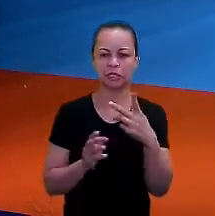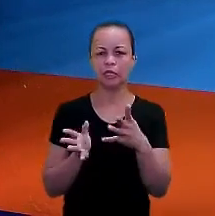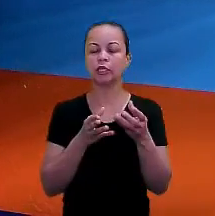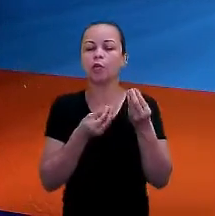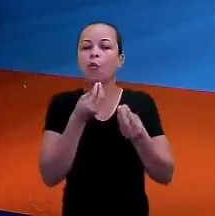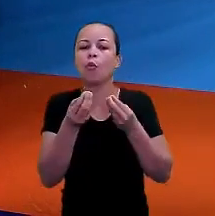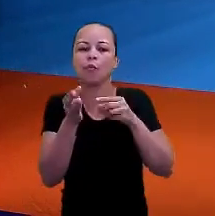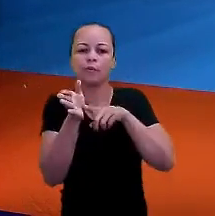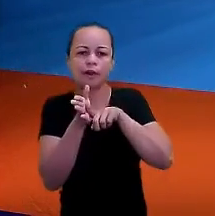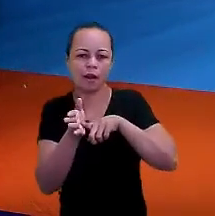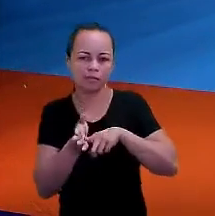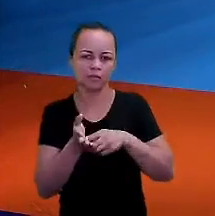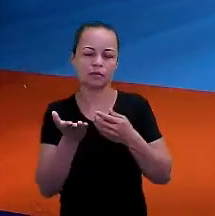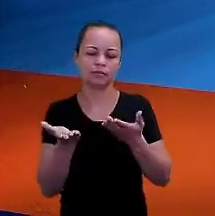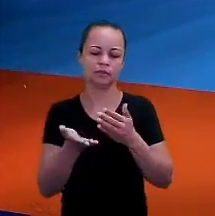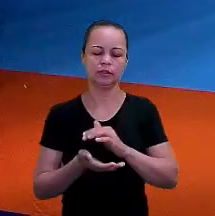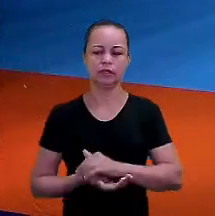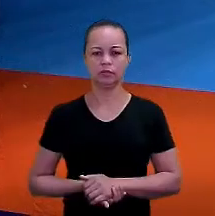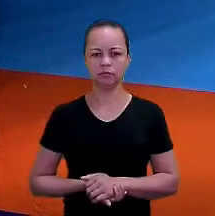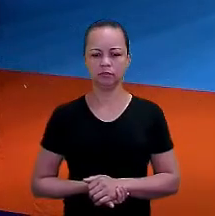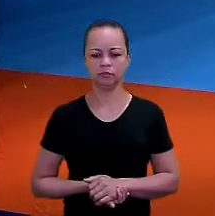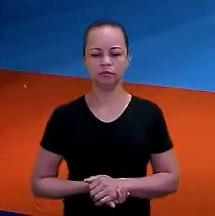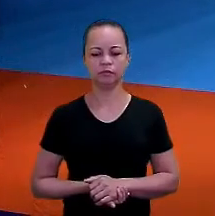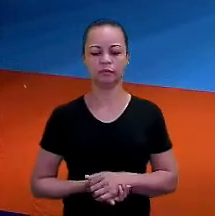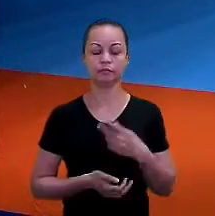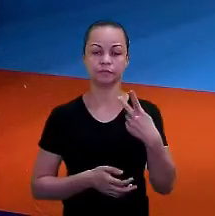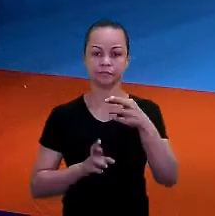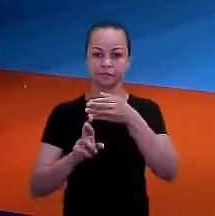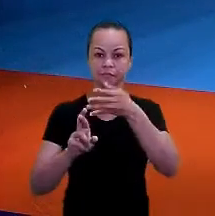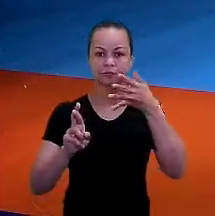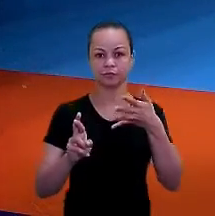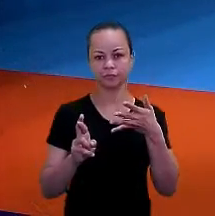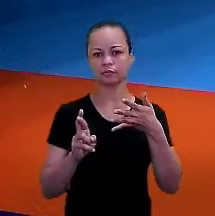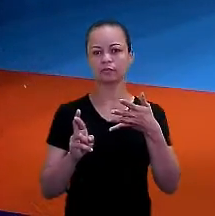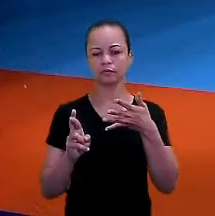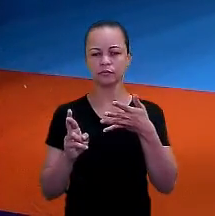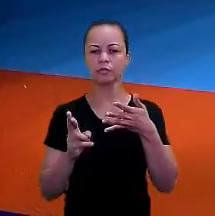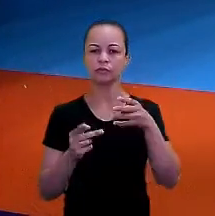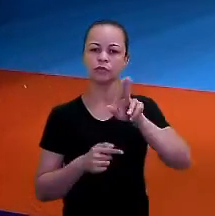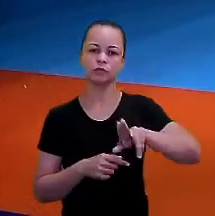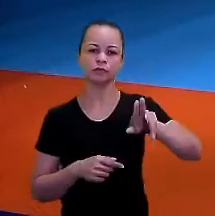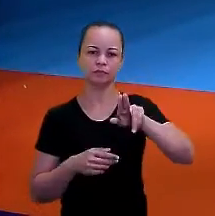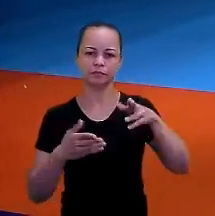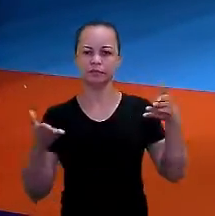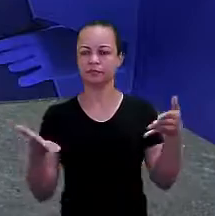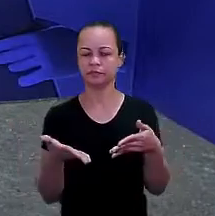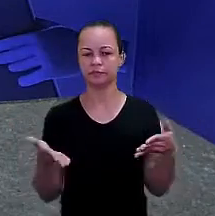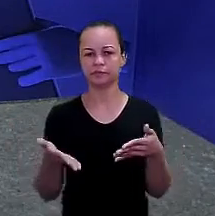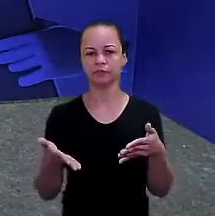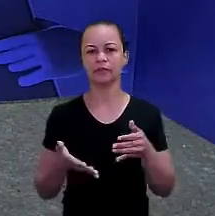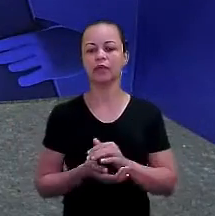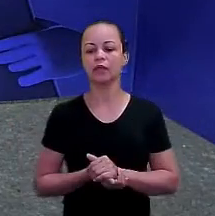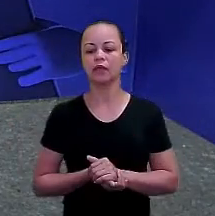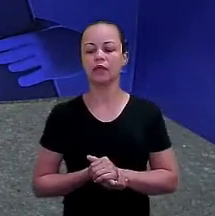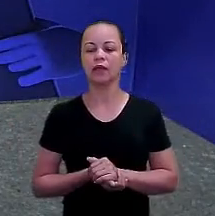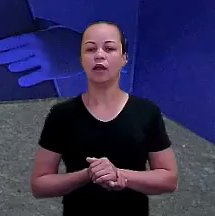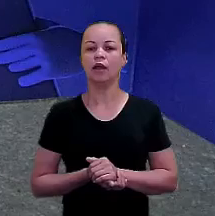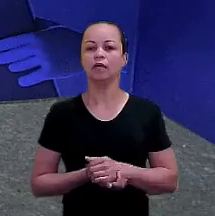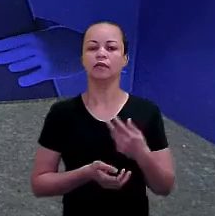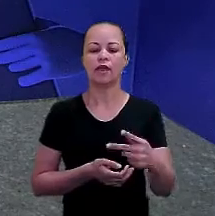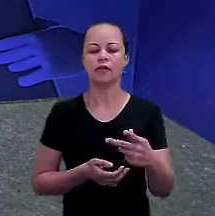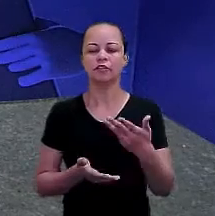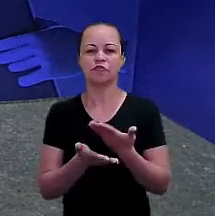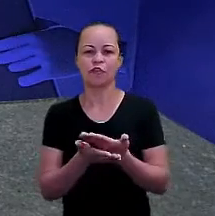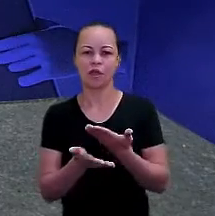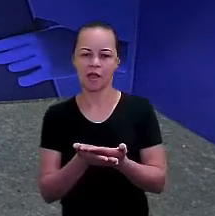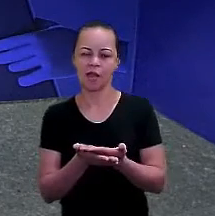analisar os gráficos, tá certo? Essa aqui é a nossa referência utilizadas hoje e essa foi a nossa aula de